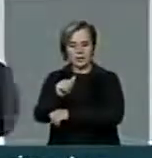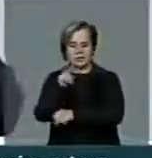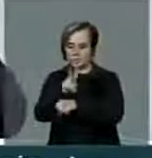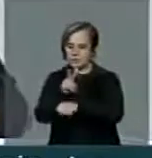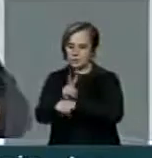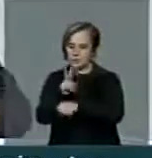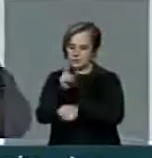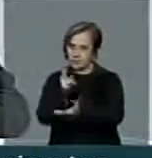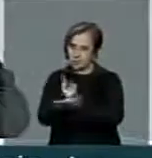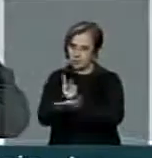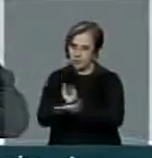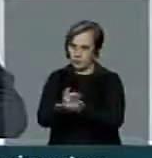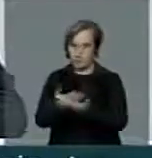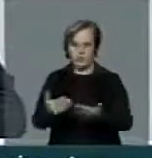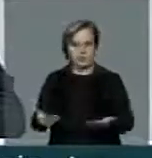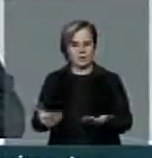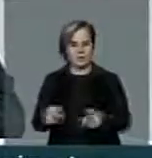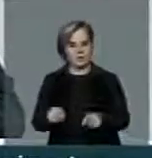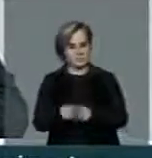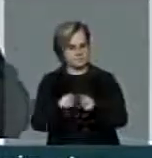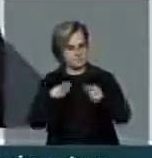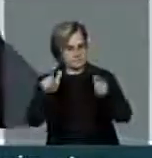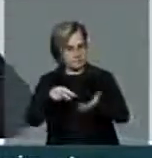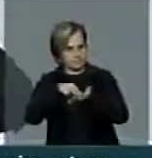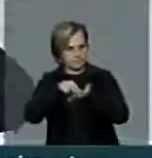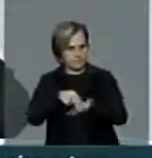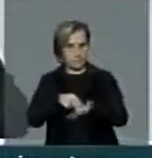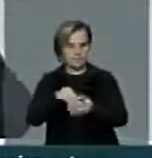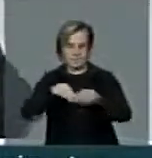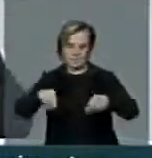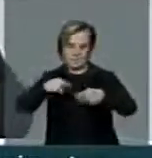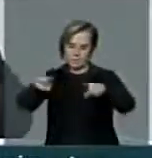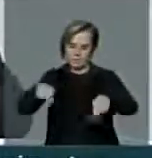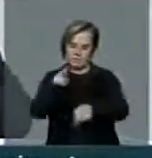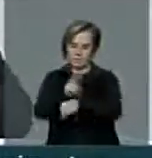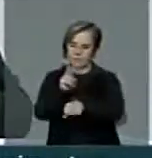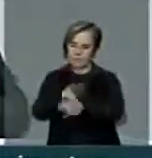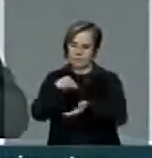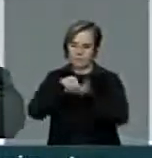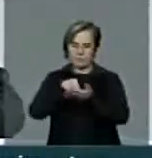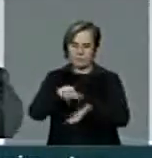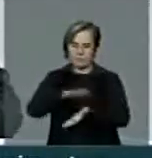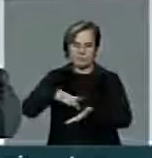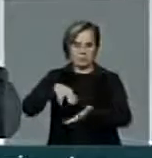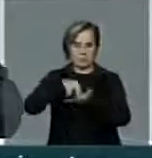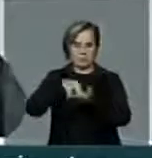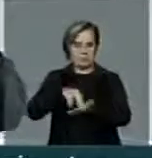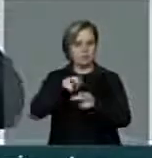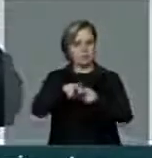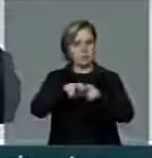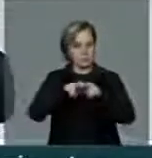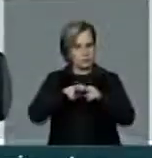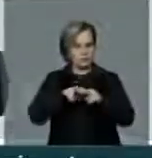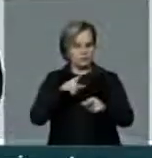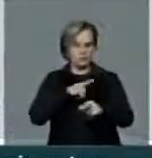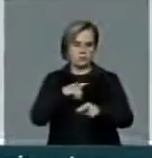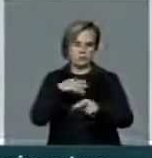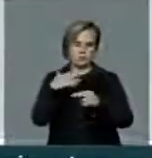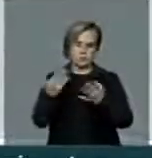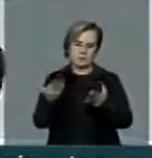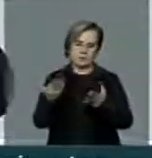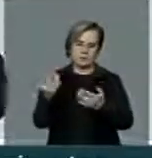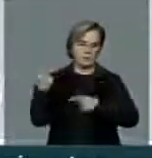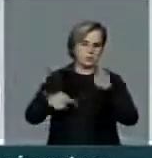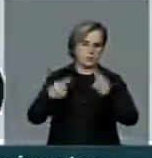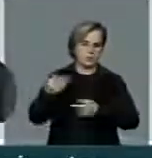debatido a envergadura e áreas consolidadas. É o debate sobre áreas consolidadas. Por essa razão que está isso sendo